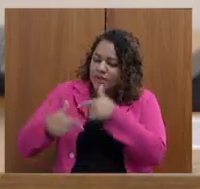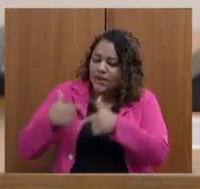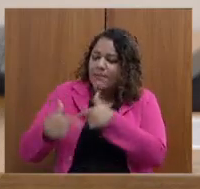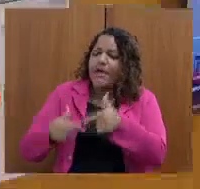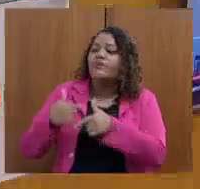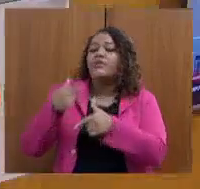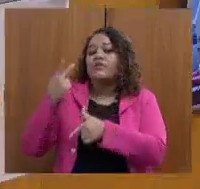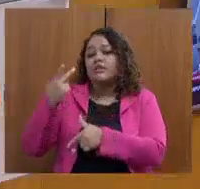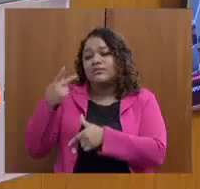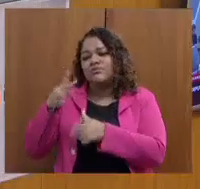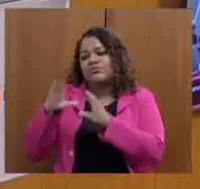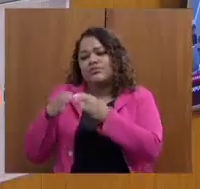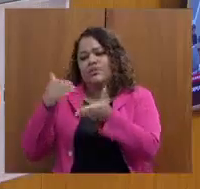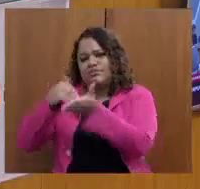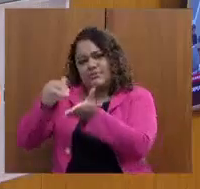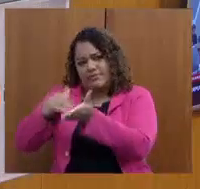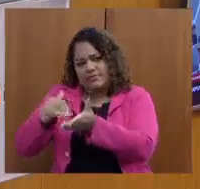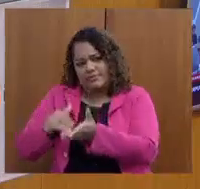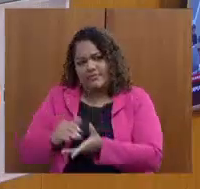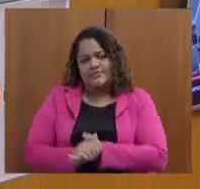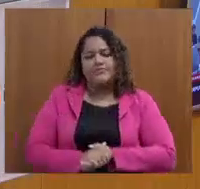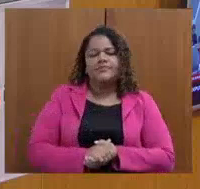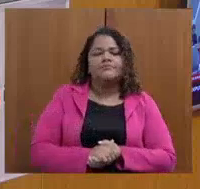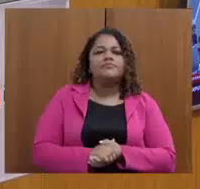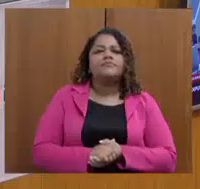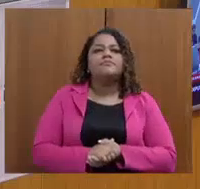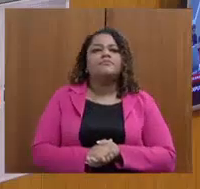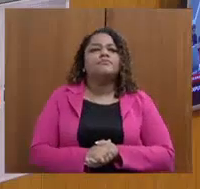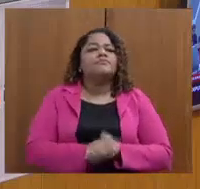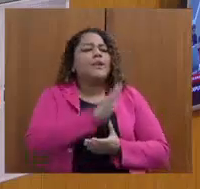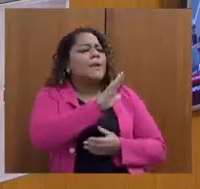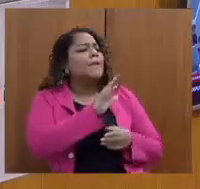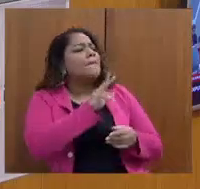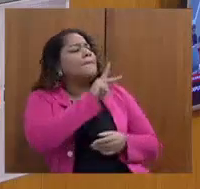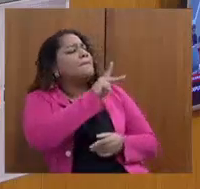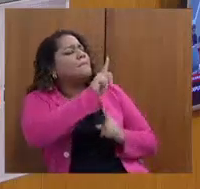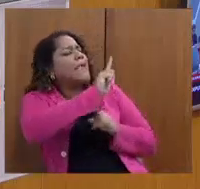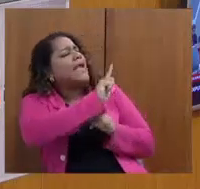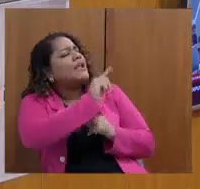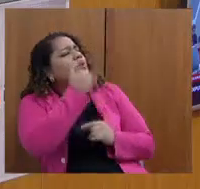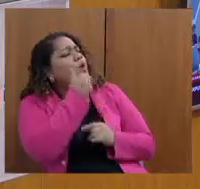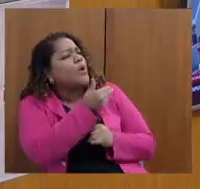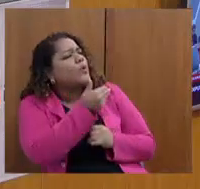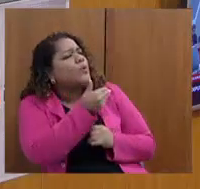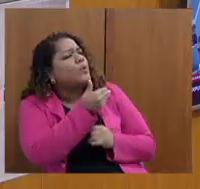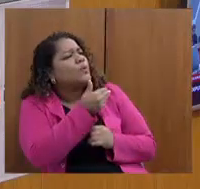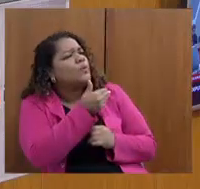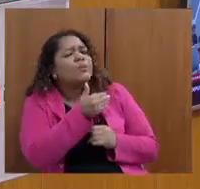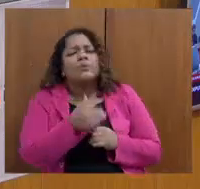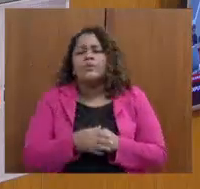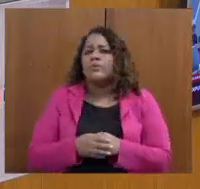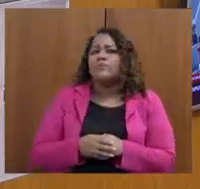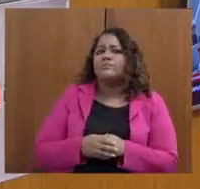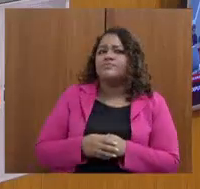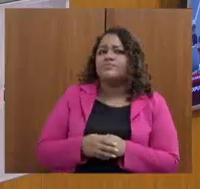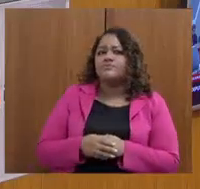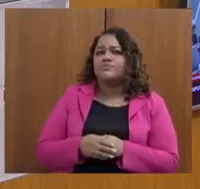secretaria Você só me relembro do pl que número número de pele para mim